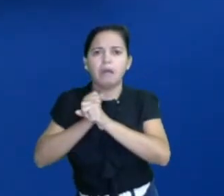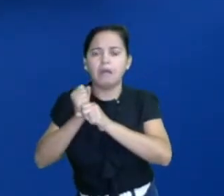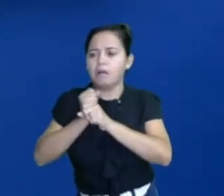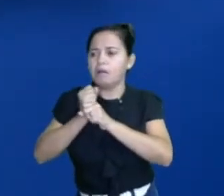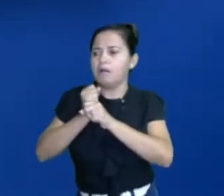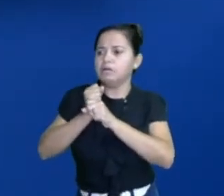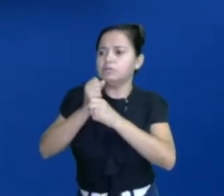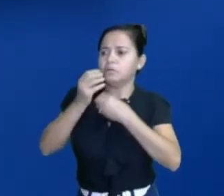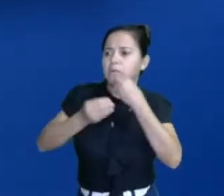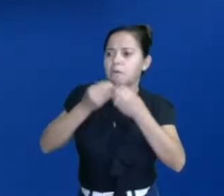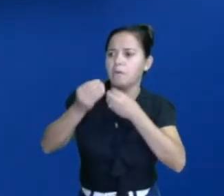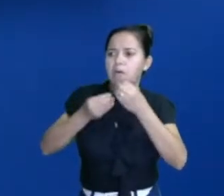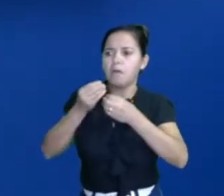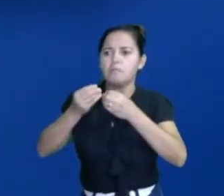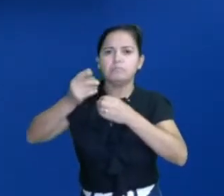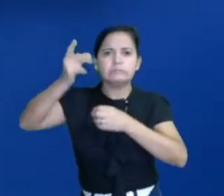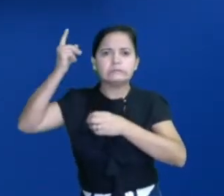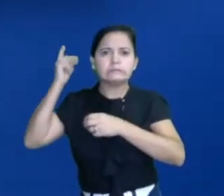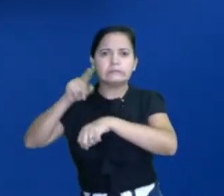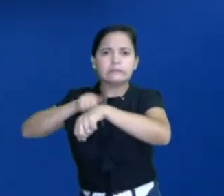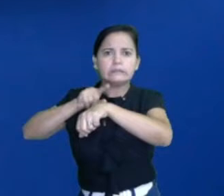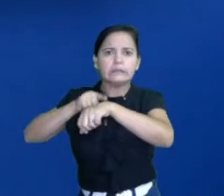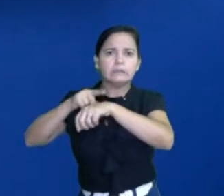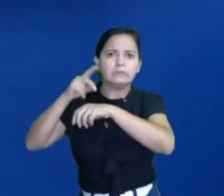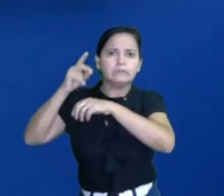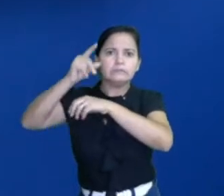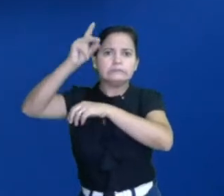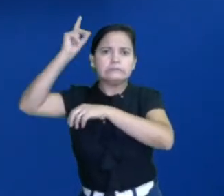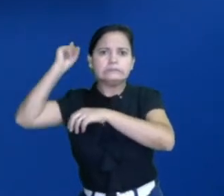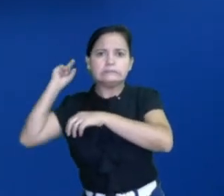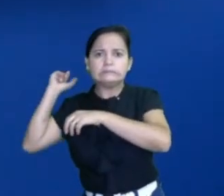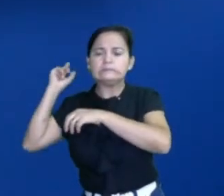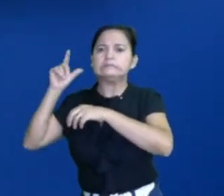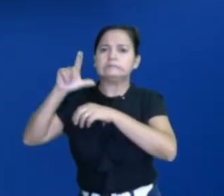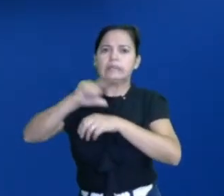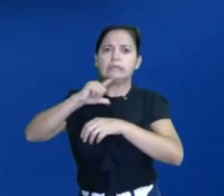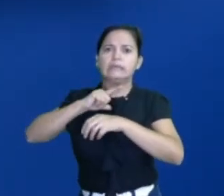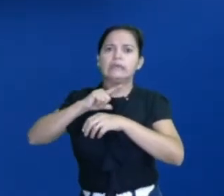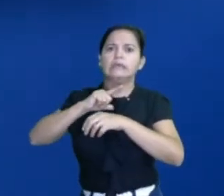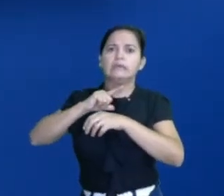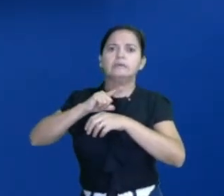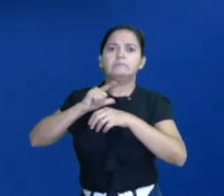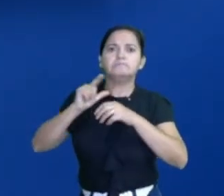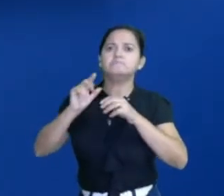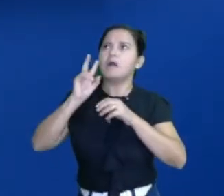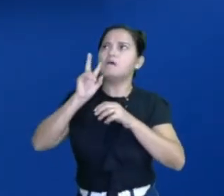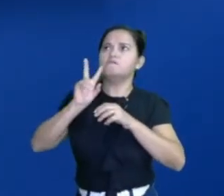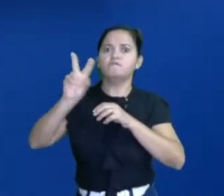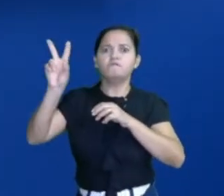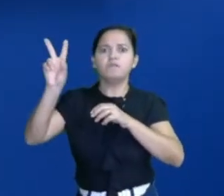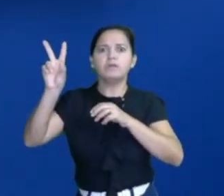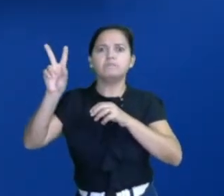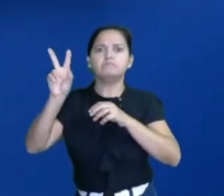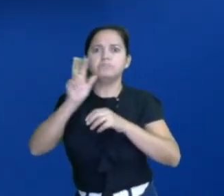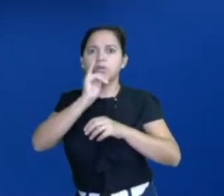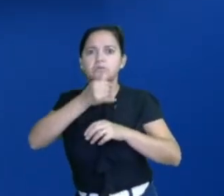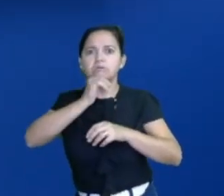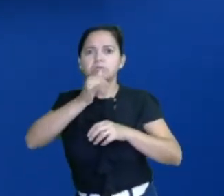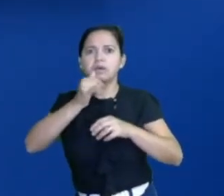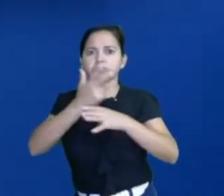tá agora. O tempo foi passando e ele tá lá, vivo, contando a história da cidade.